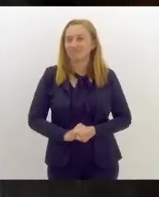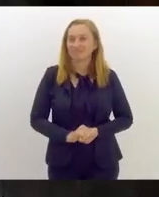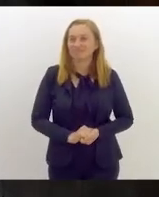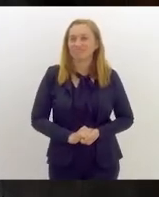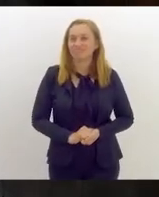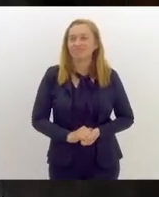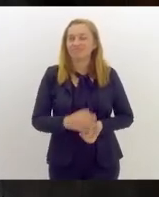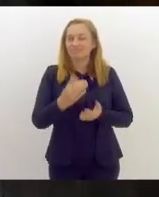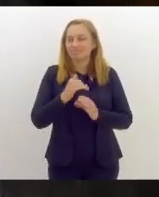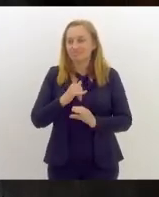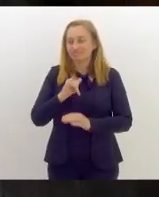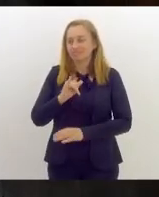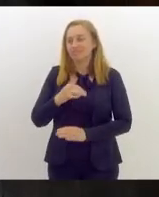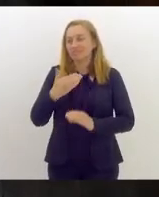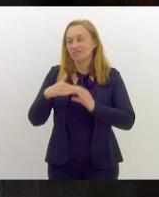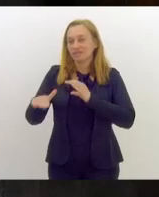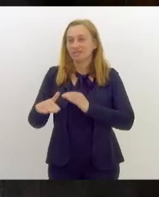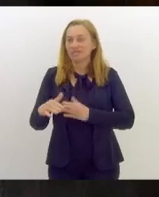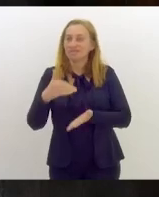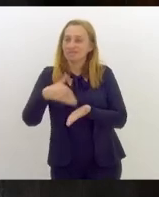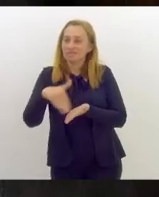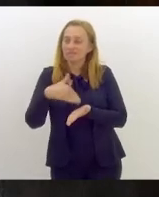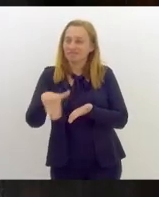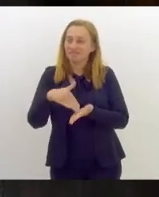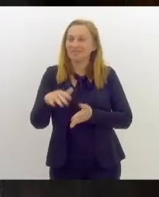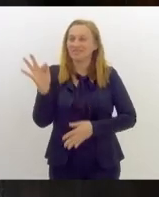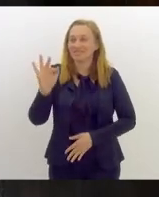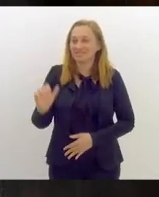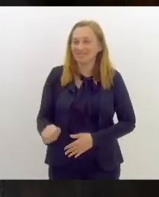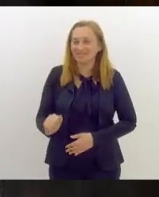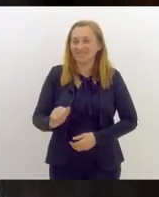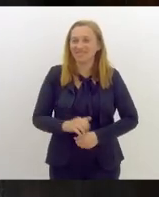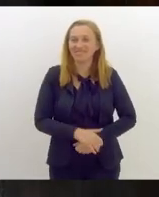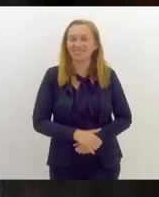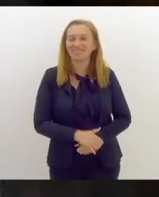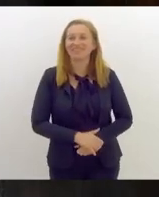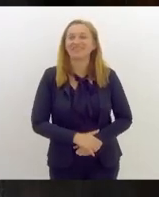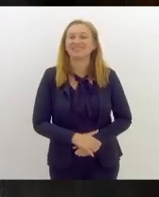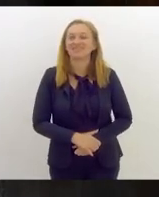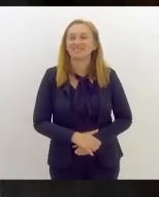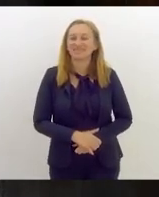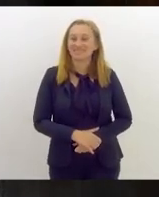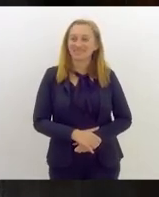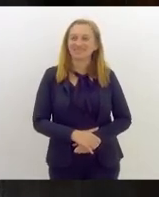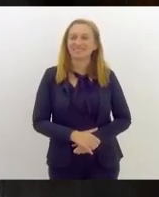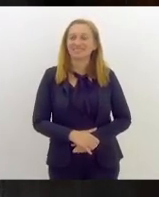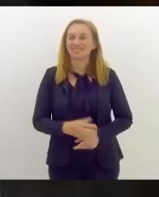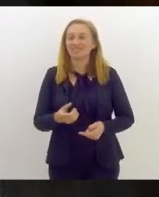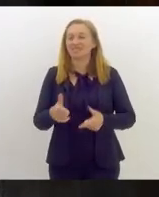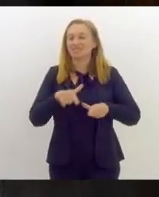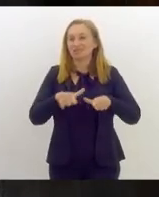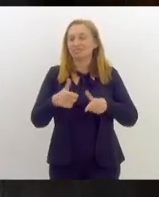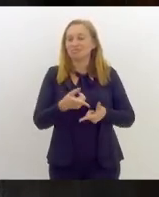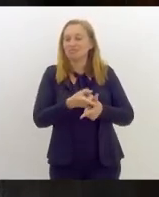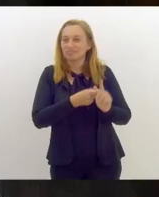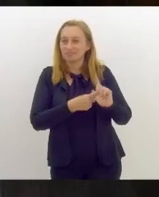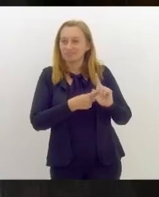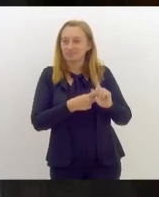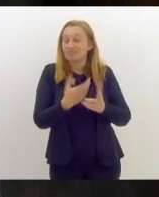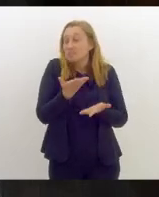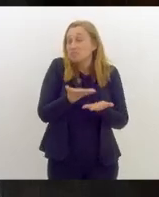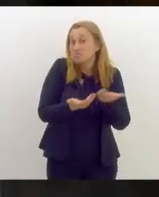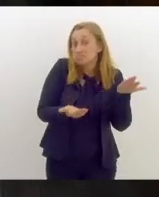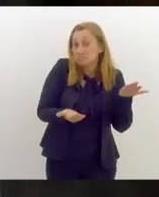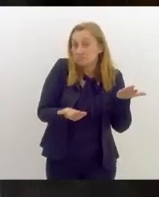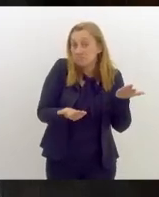secretaria de fazenda imaginando que compensação podia ter no serviço da dívida qual seria a